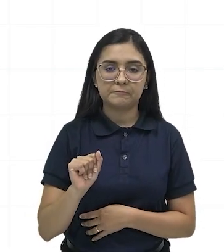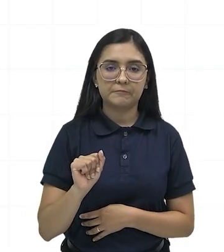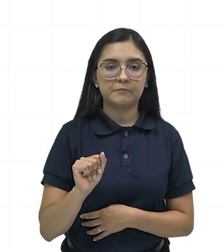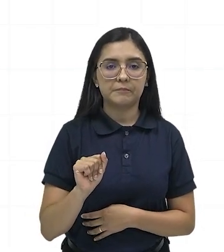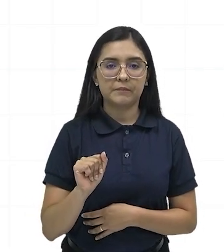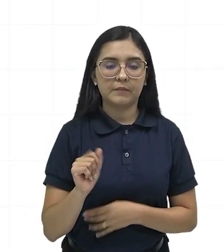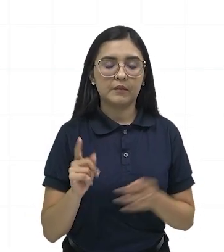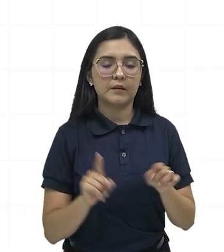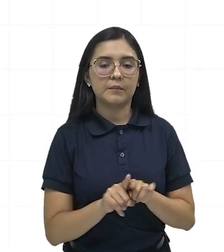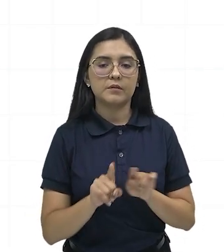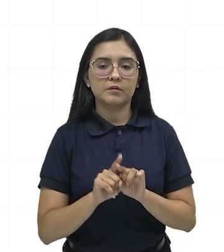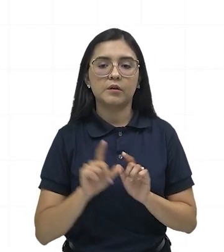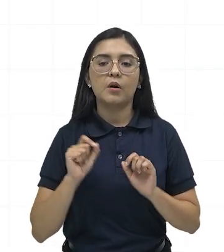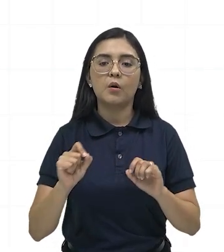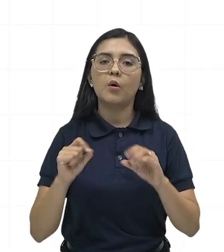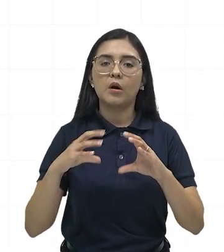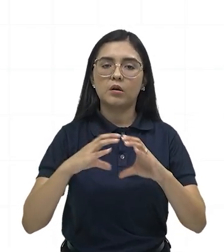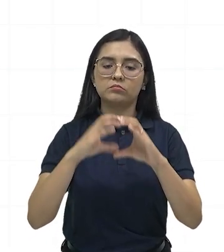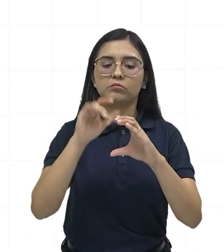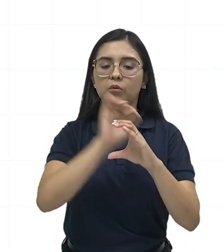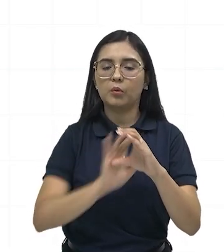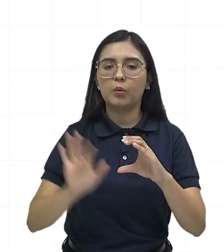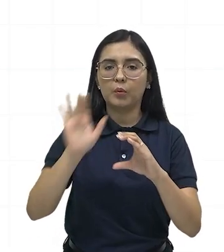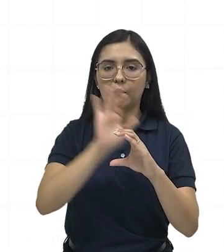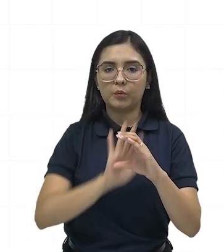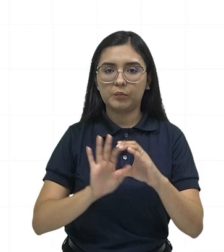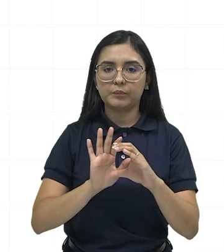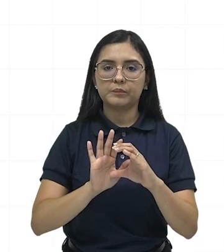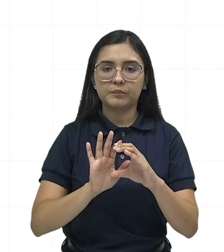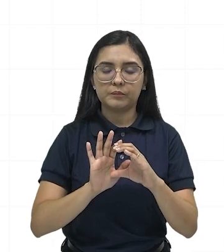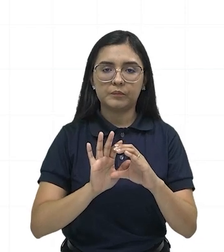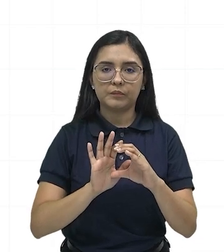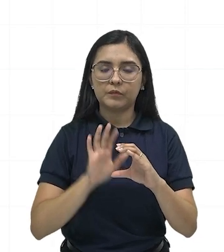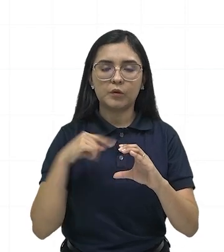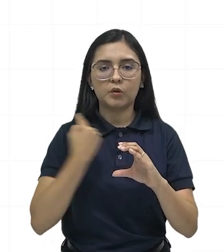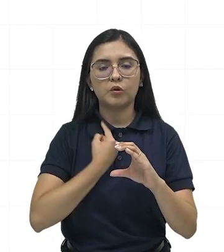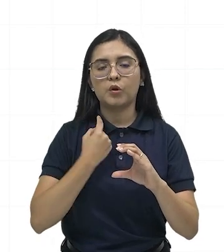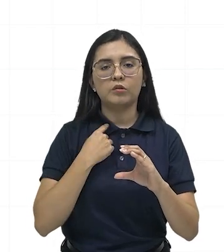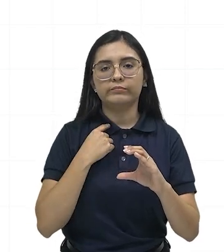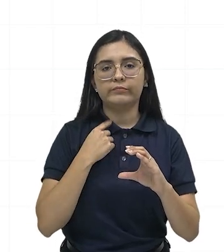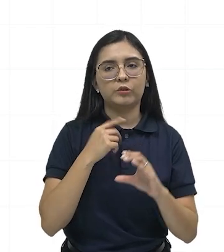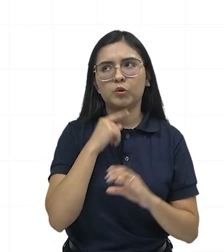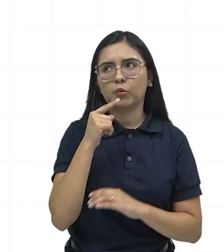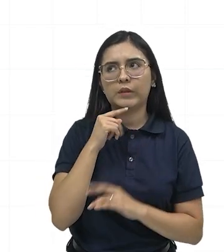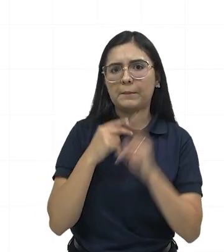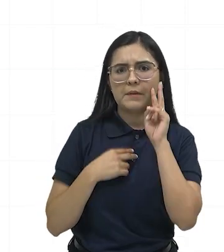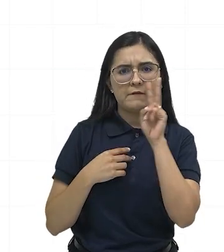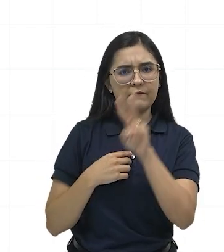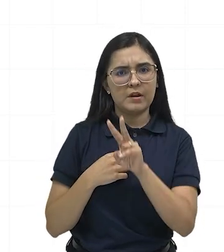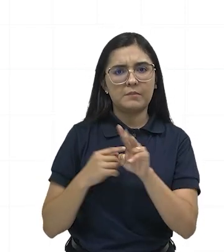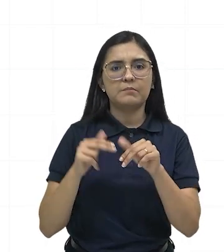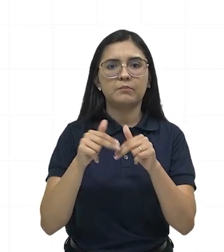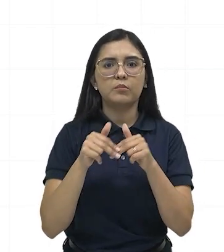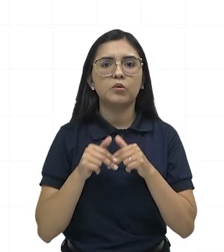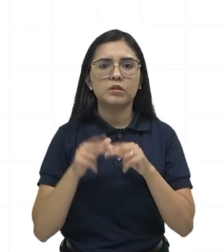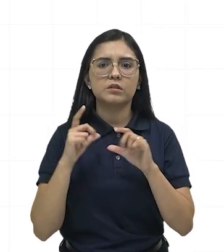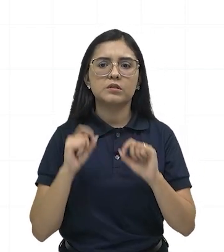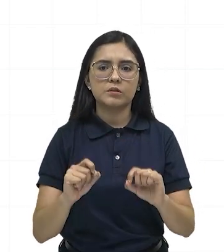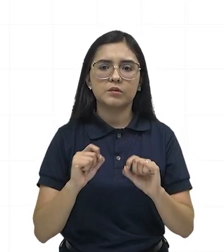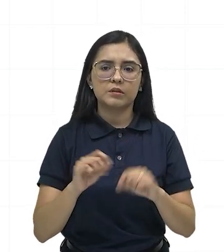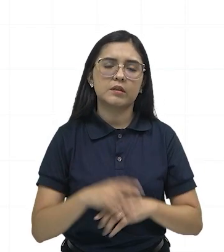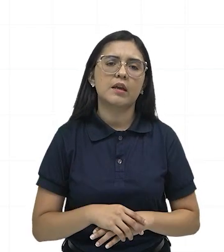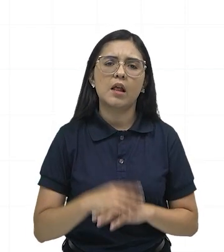só ocorre do lado oposto, aquele lado em que a gente não vê, e é por isso que a lua ela fica